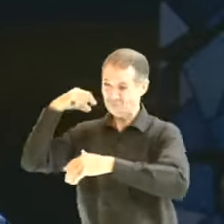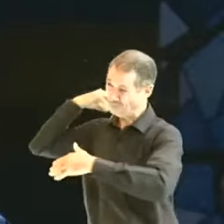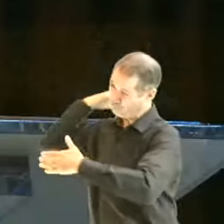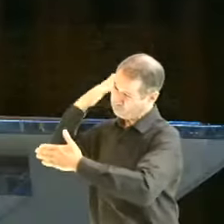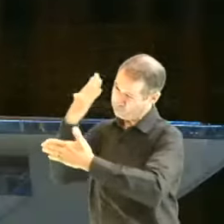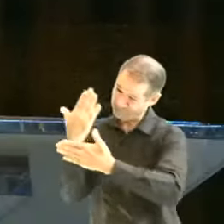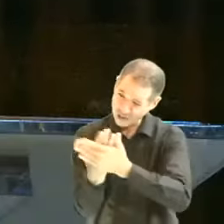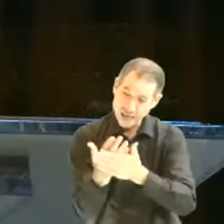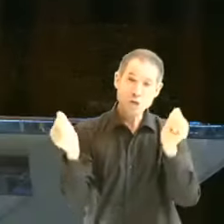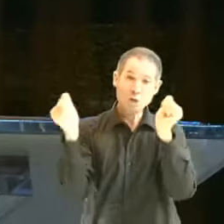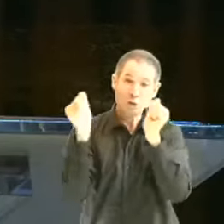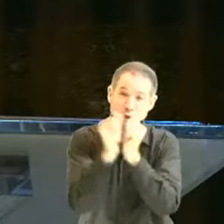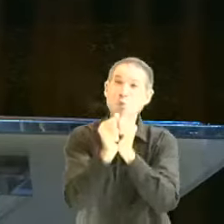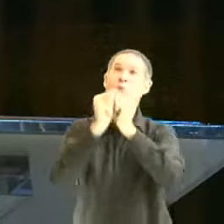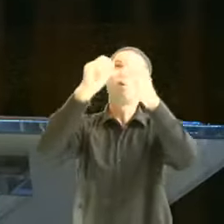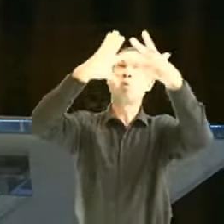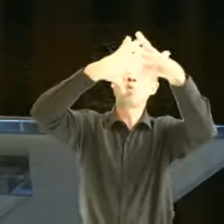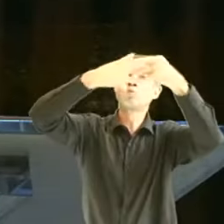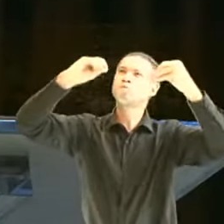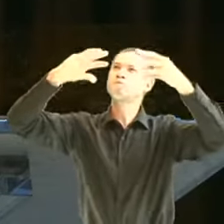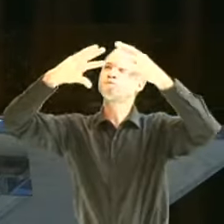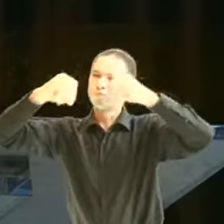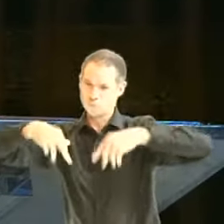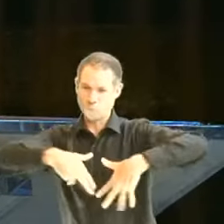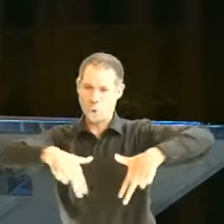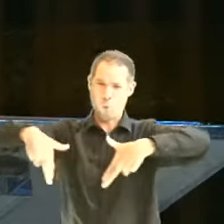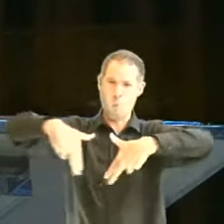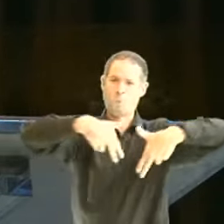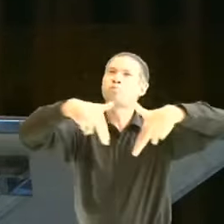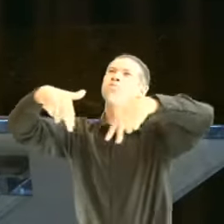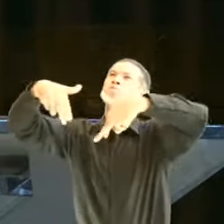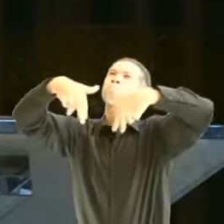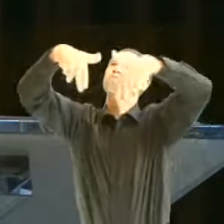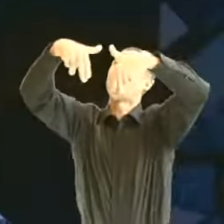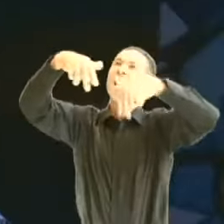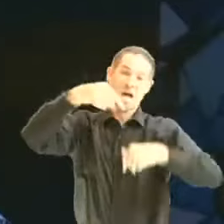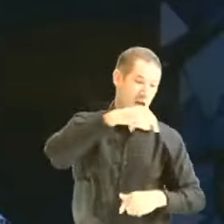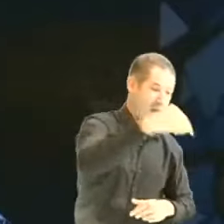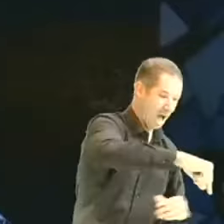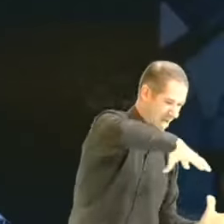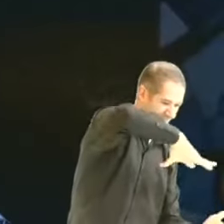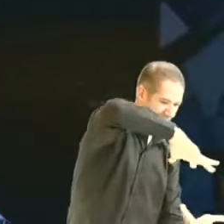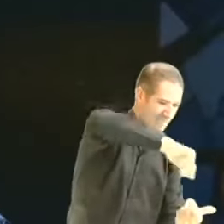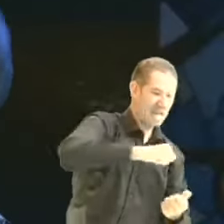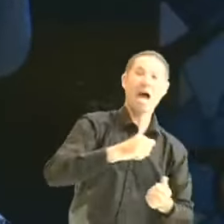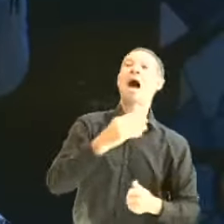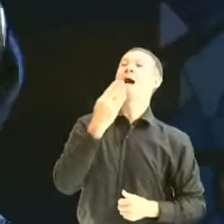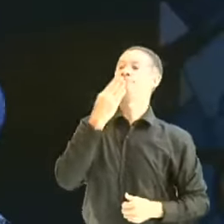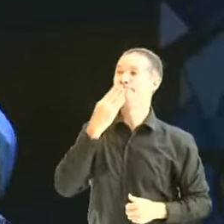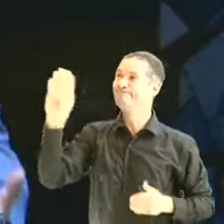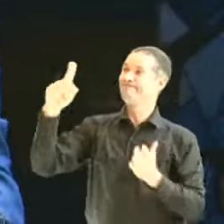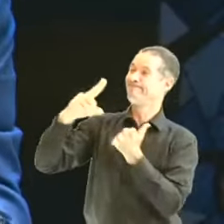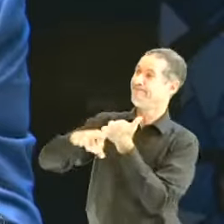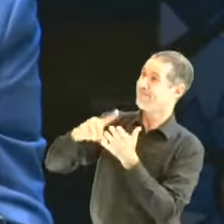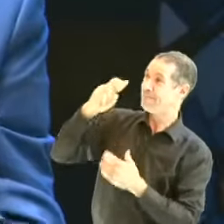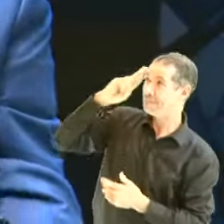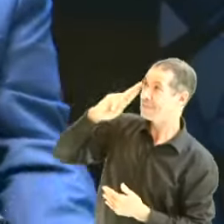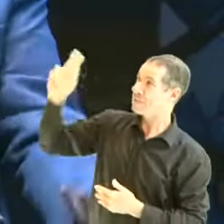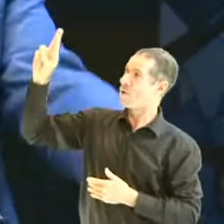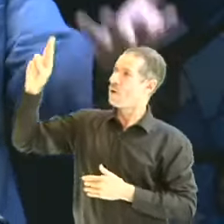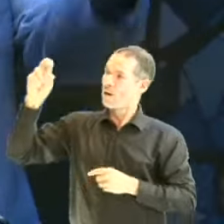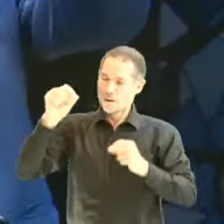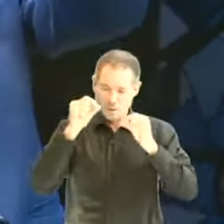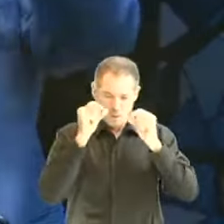nas nuvens, e aqueles que estiverem aqui na terra, comprometidos com o Senhor, num piscar de olhos